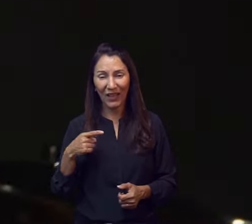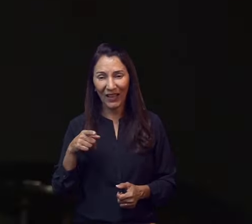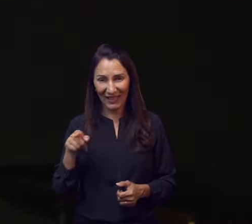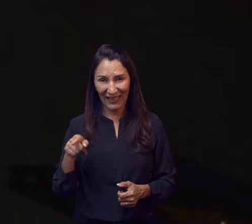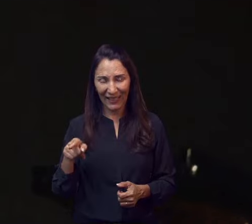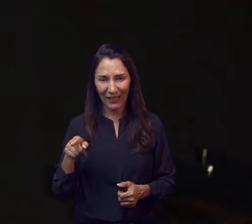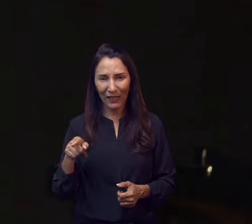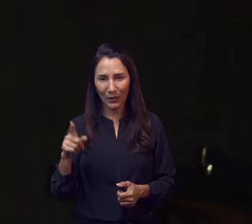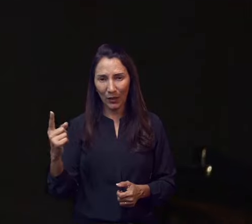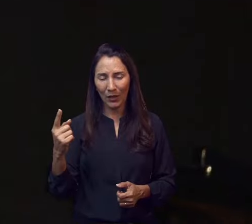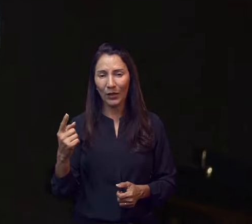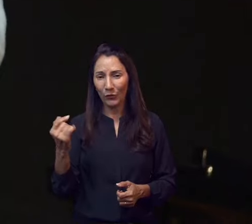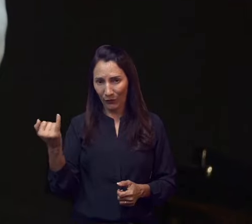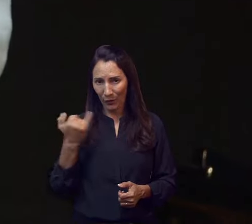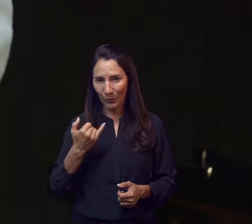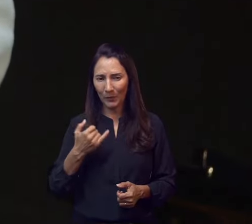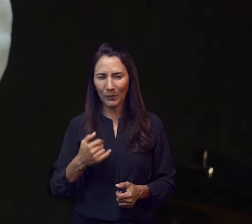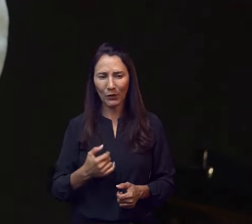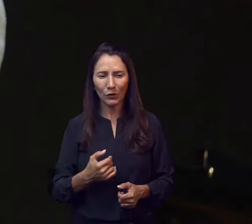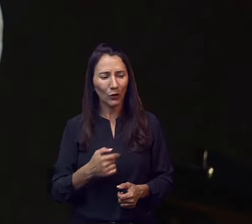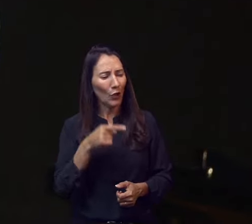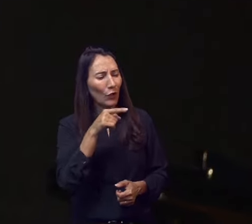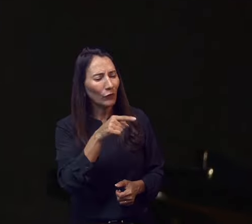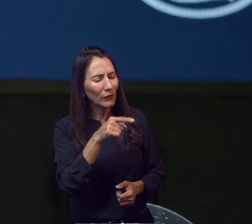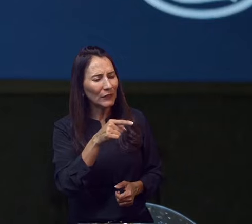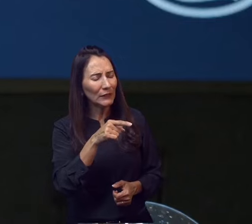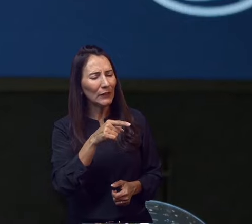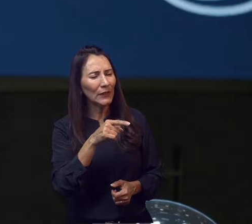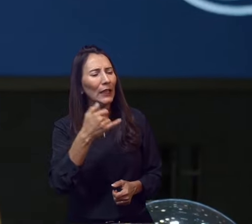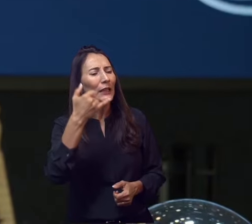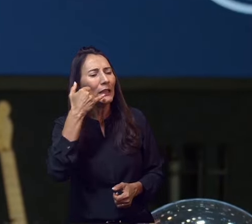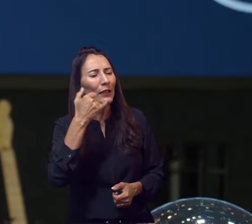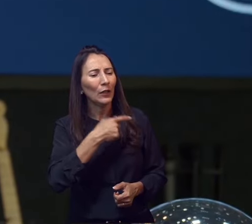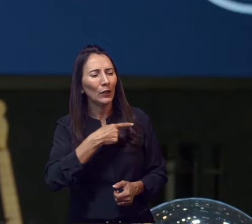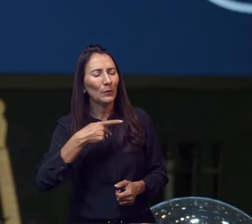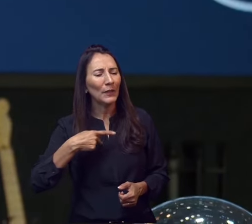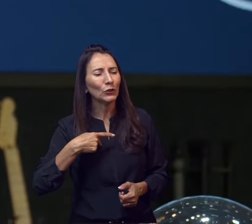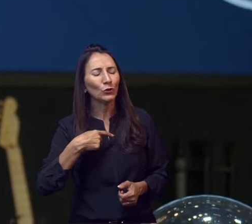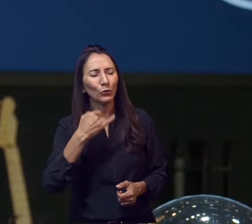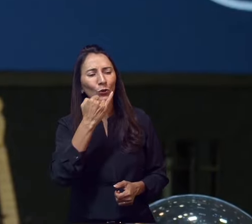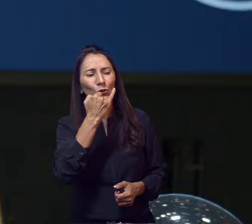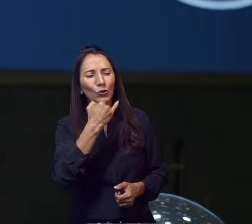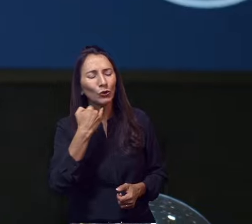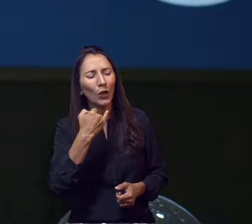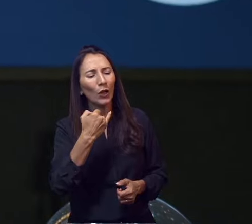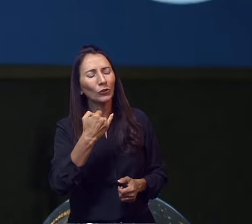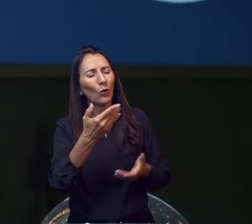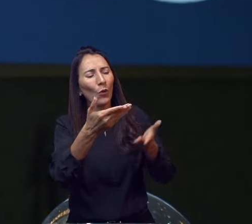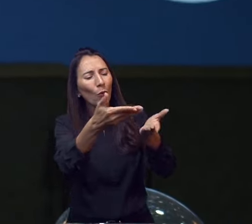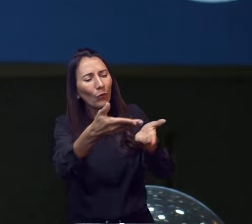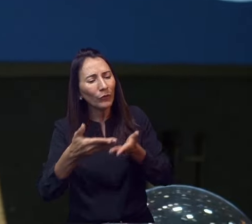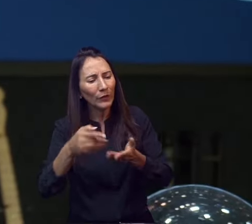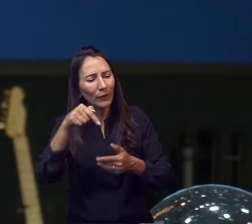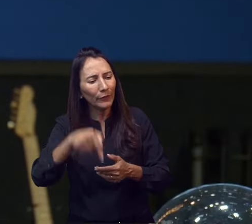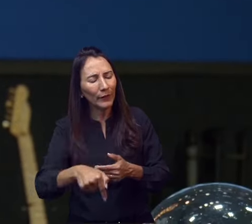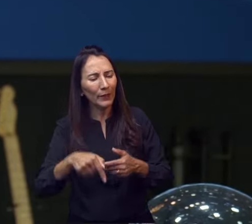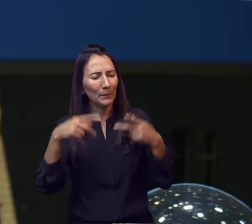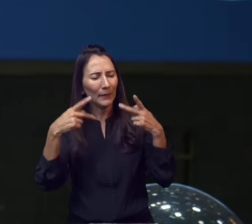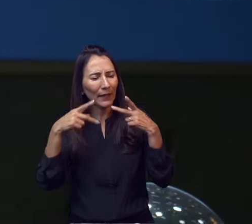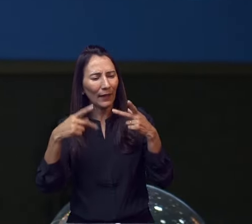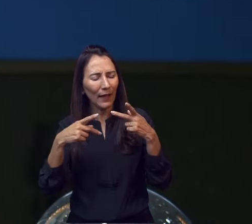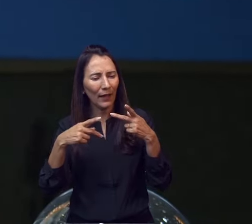o pastor Jorge Linhares e convida para vir pregar aqui no meu seminário de fogo eu nunca tinha falado com ele aí eu peguei o telefone